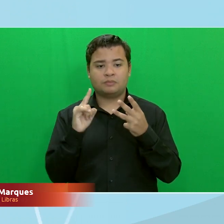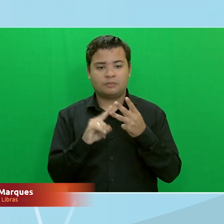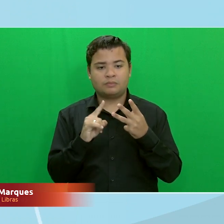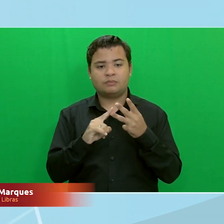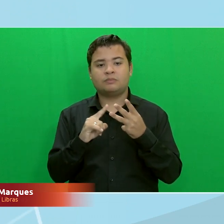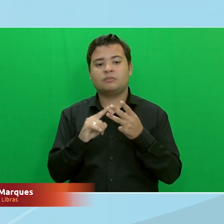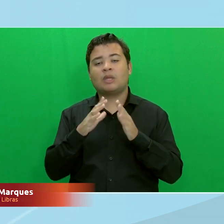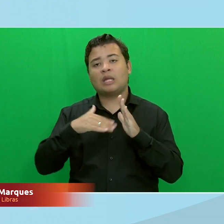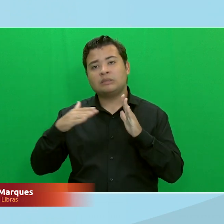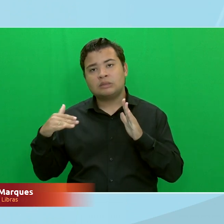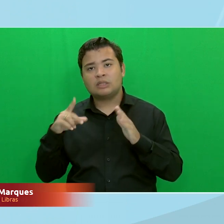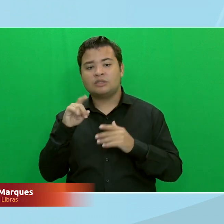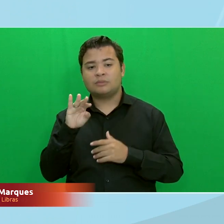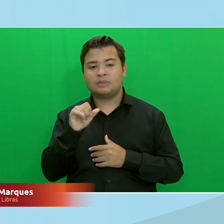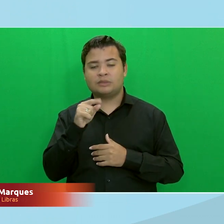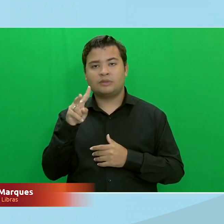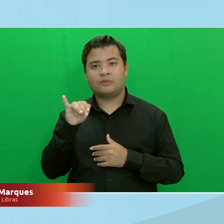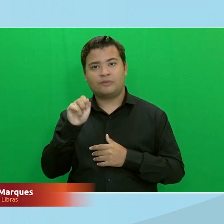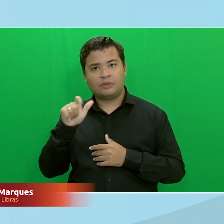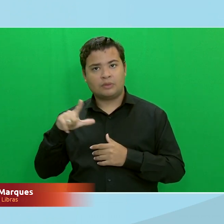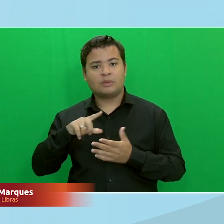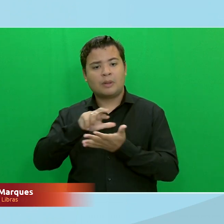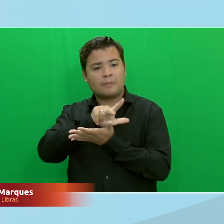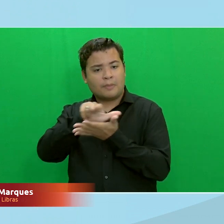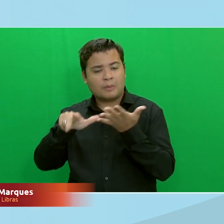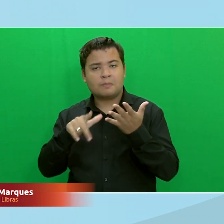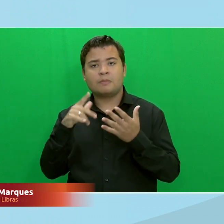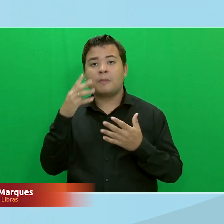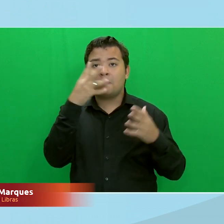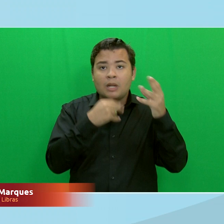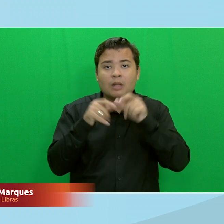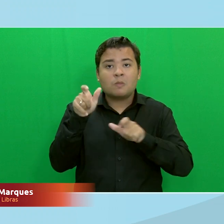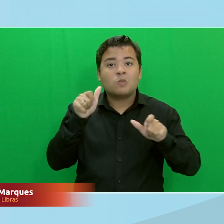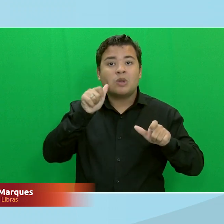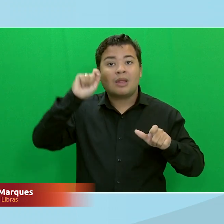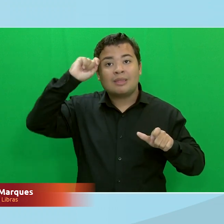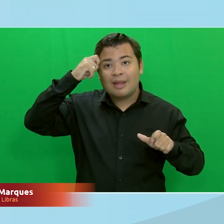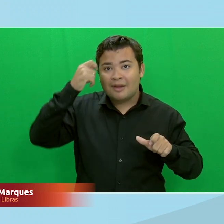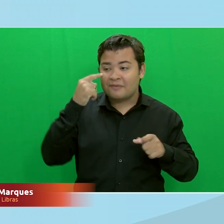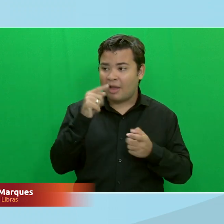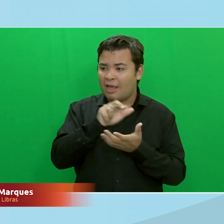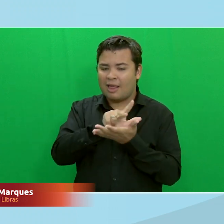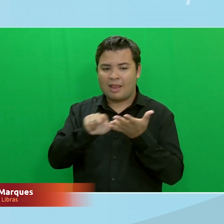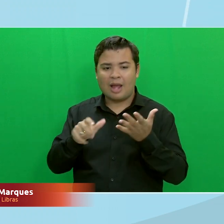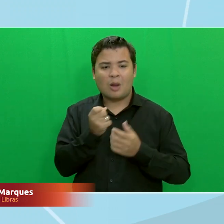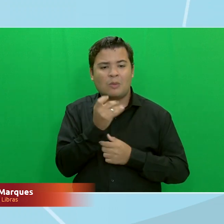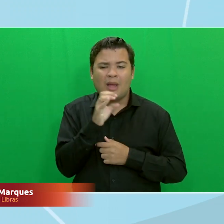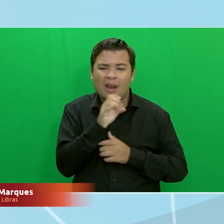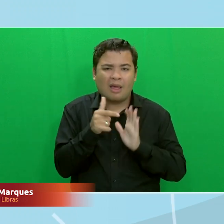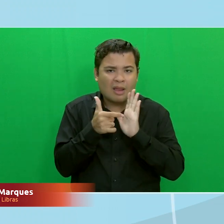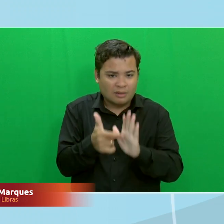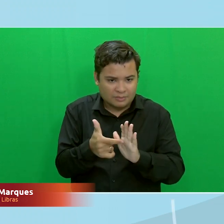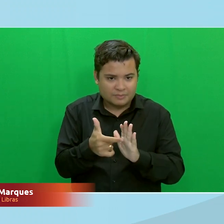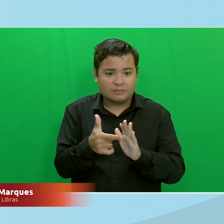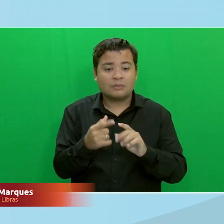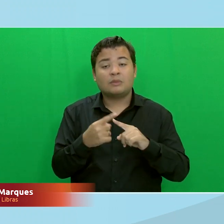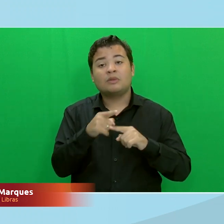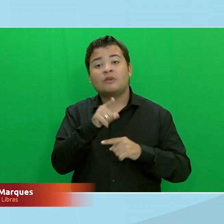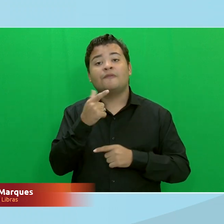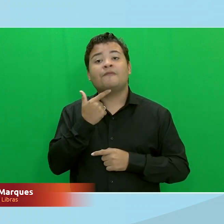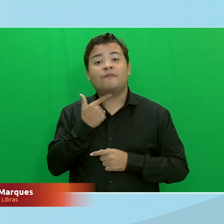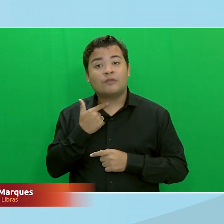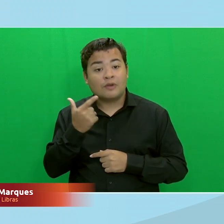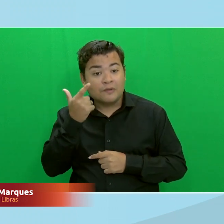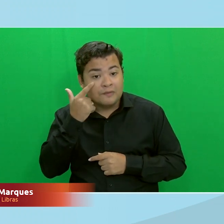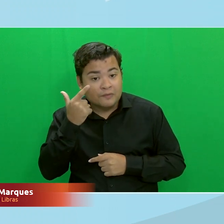Estética e Dimensão Viril, Pluralidades, Belezas da Mulher Negra. São só algumas, falei bem rapidinho, né? Mas se você tiver vontade de conferir, vai